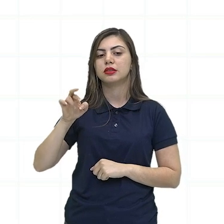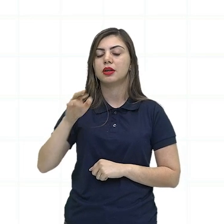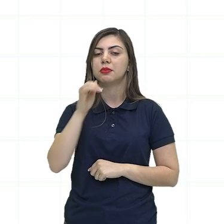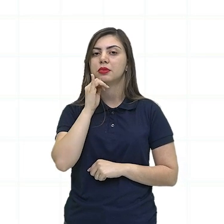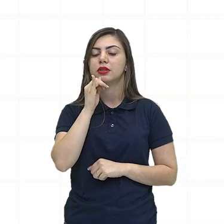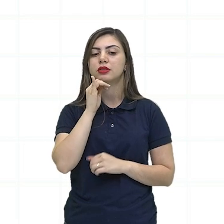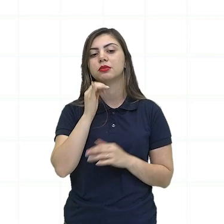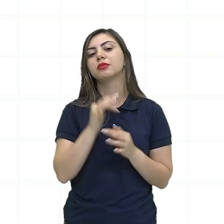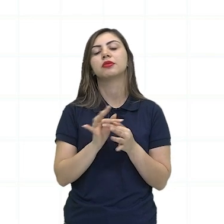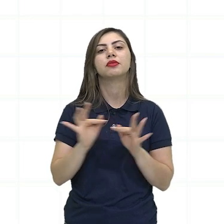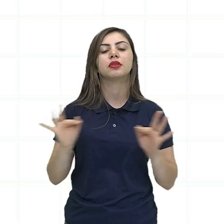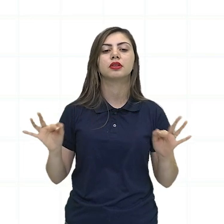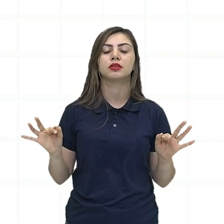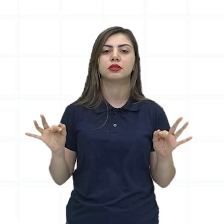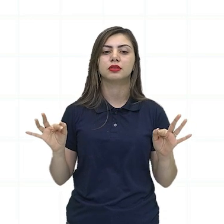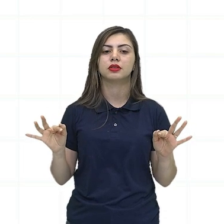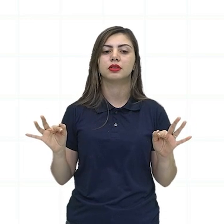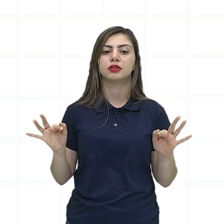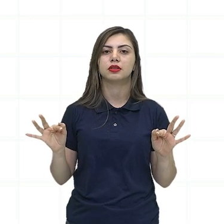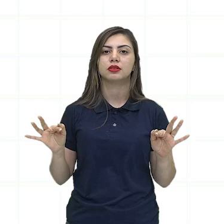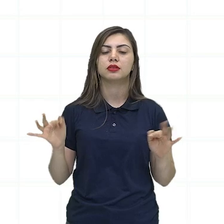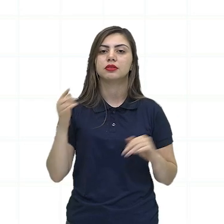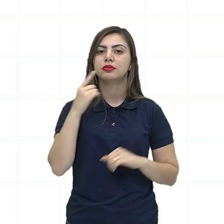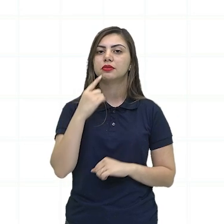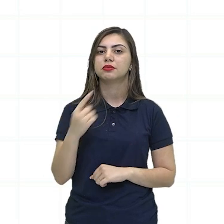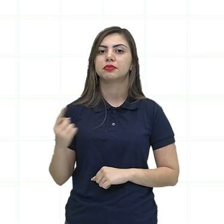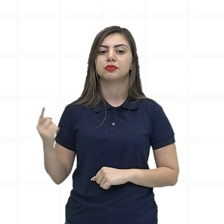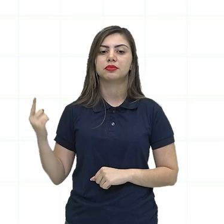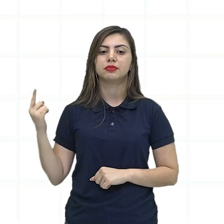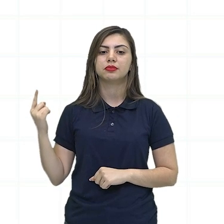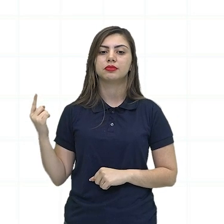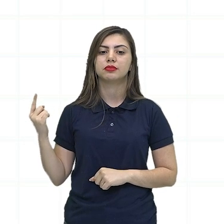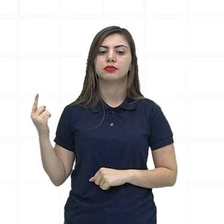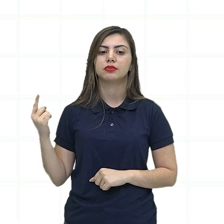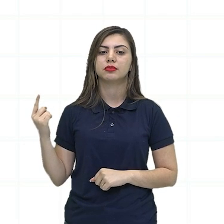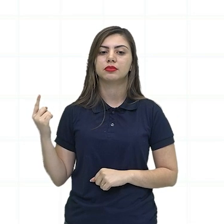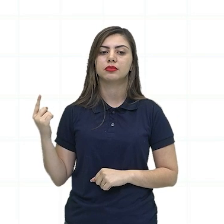The school, a escola,